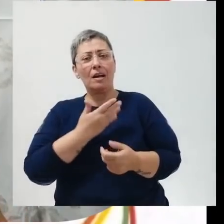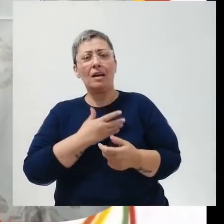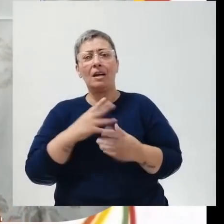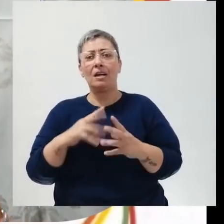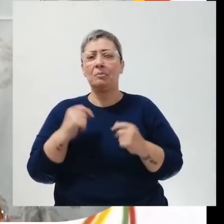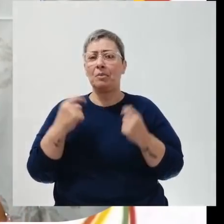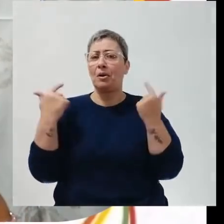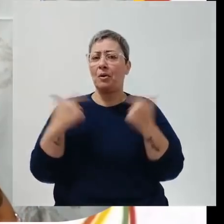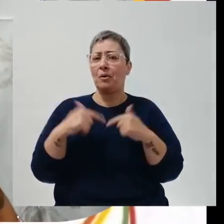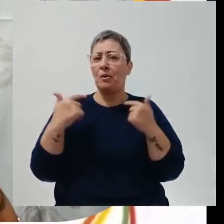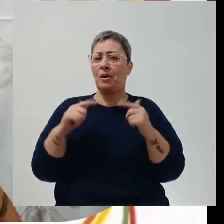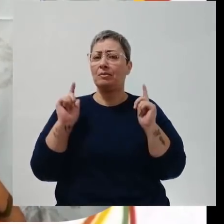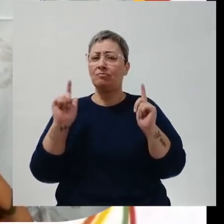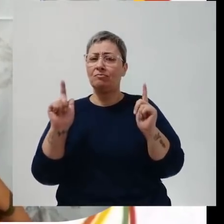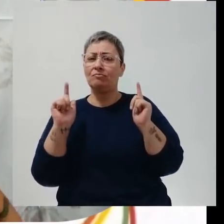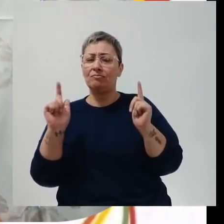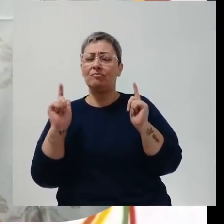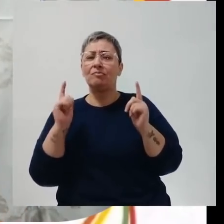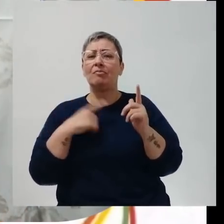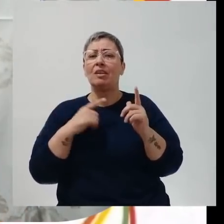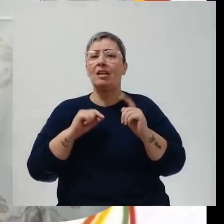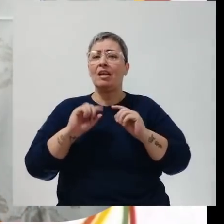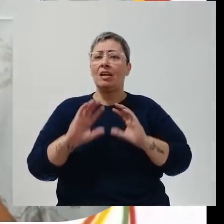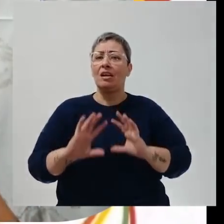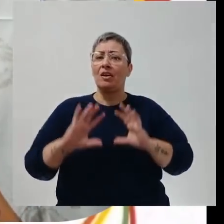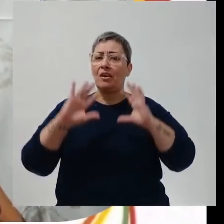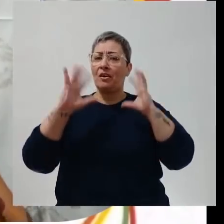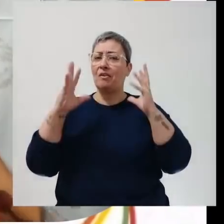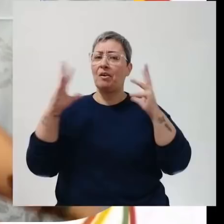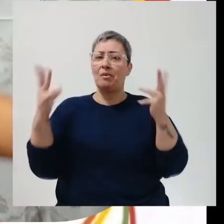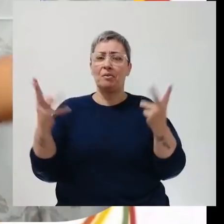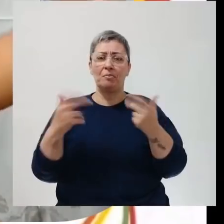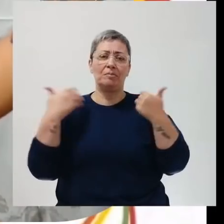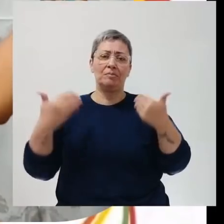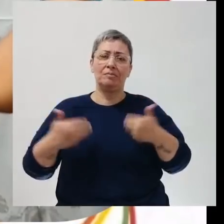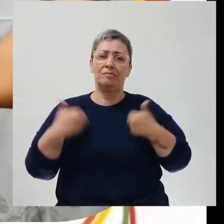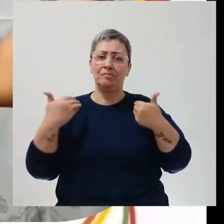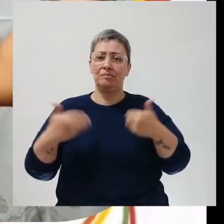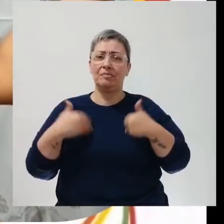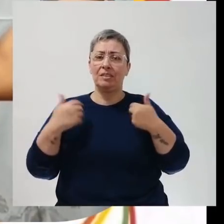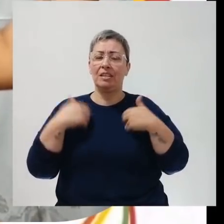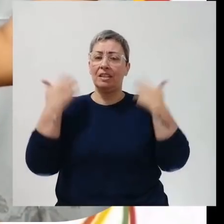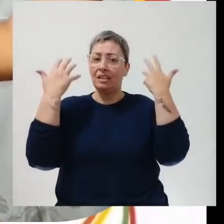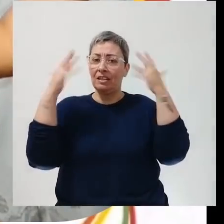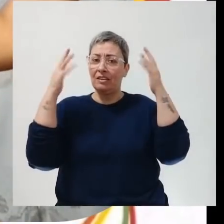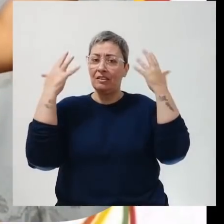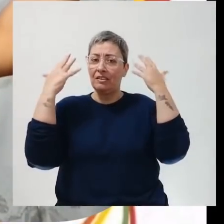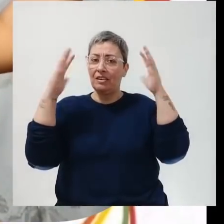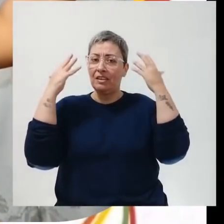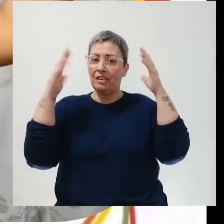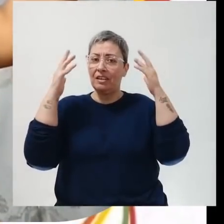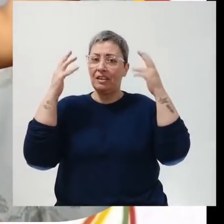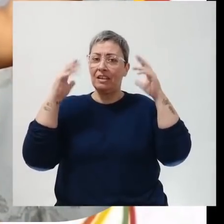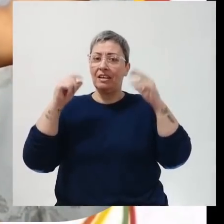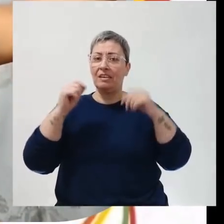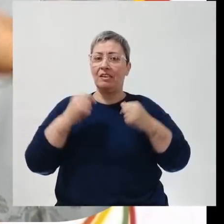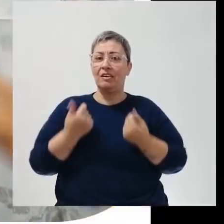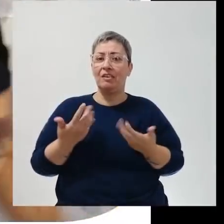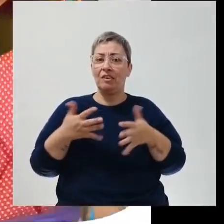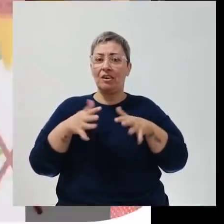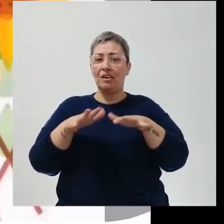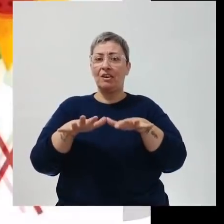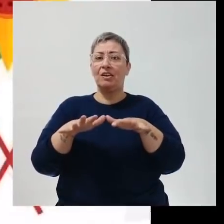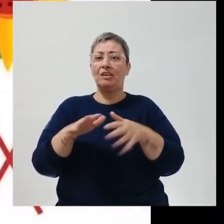se divertirem de montão, a festa foi muito animada. Viva o arraiá da